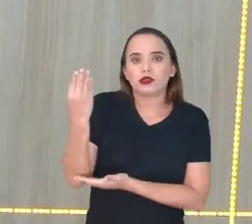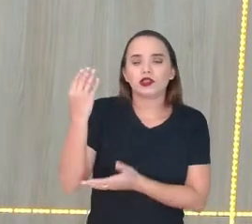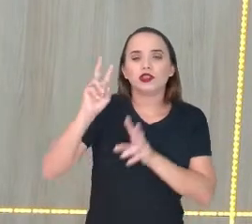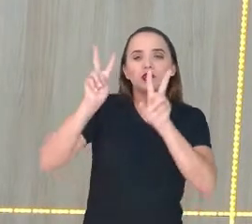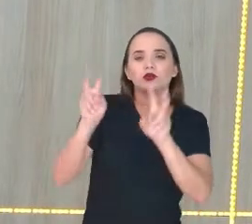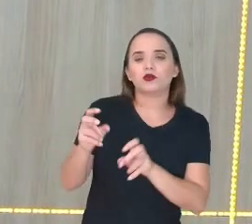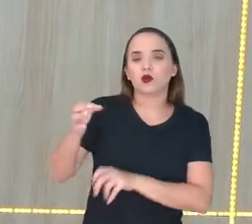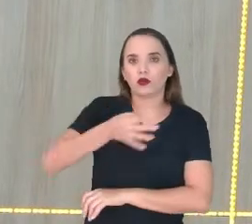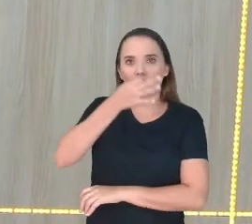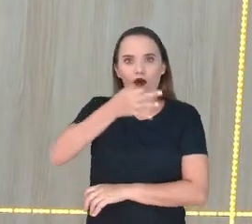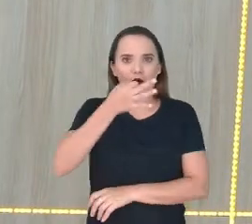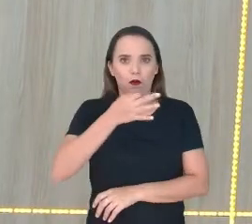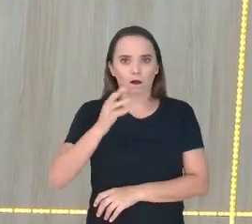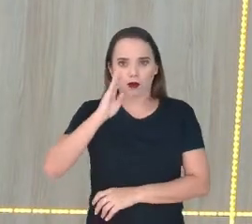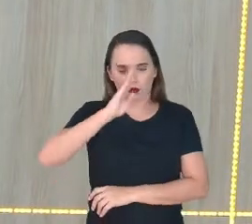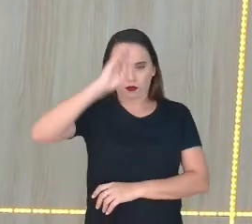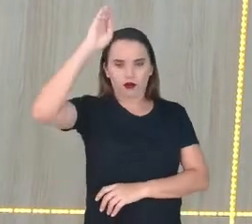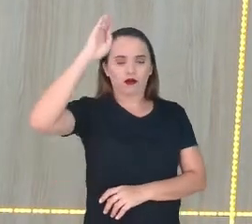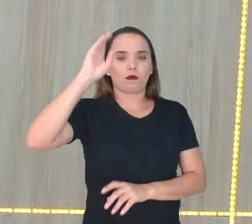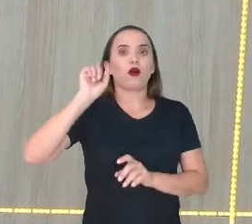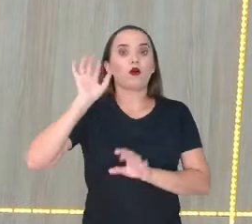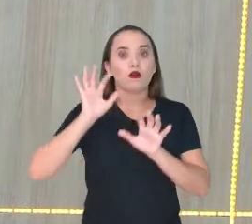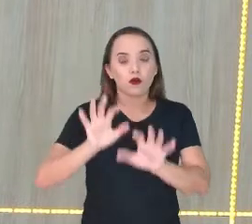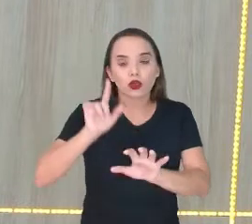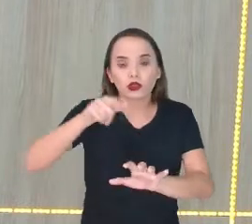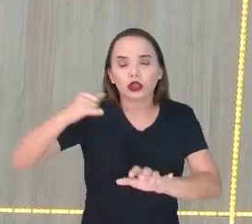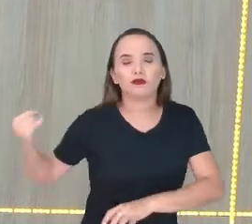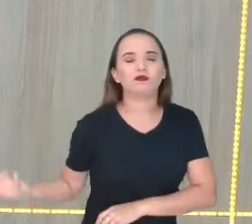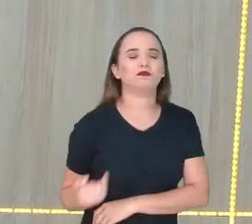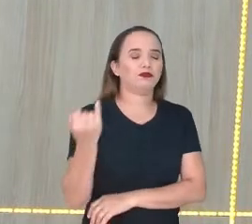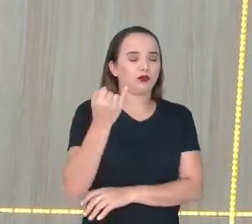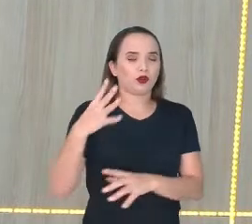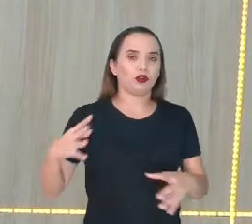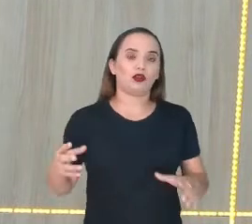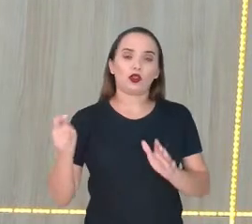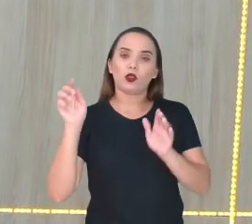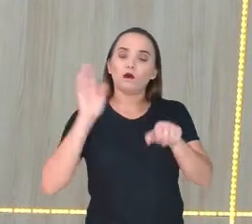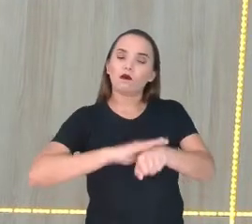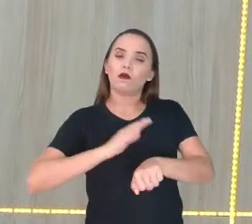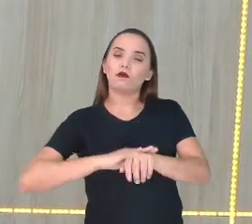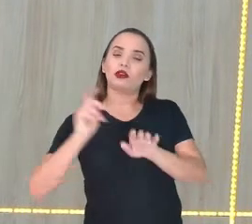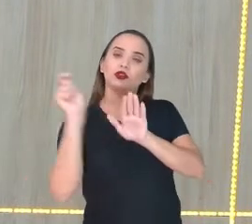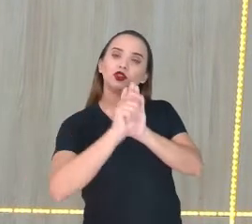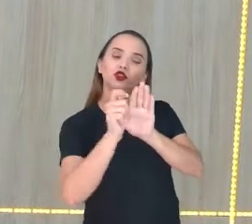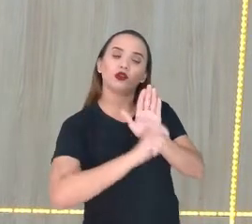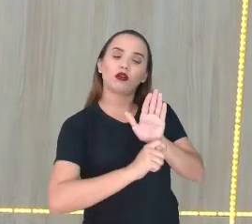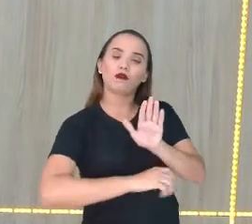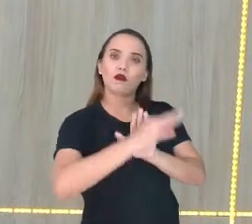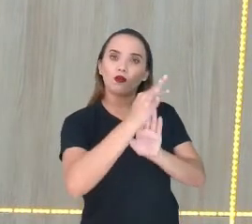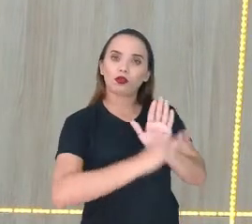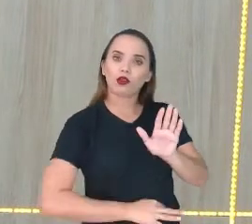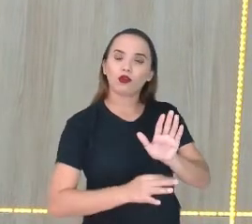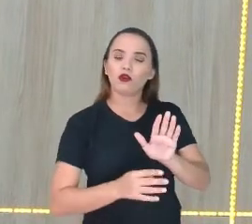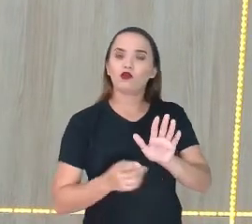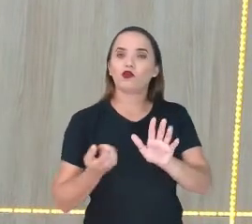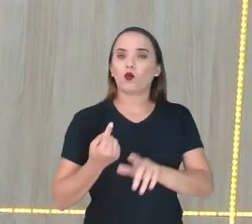esse movimento é essencial quando a gente escreve um texto cuja função é persuadir, cuja função é convencer, cuja função